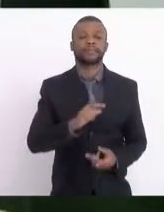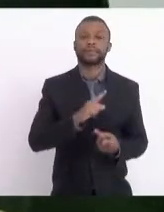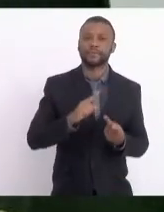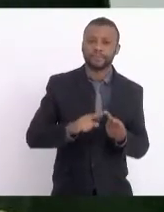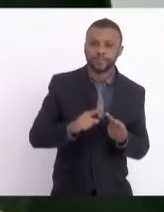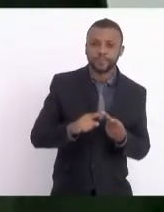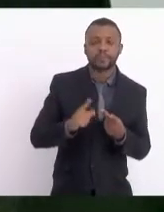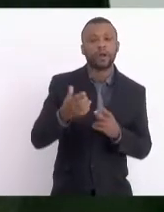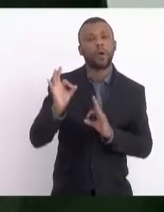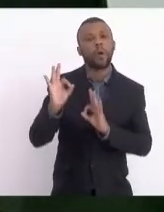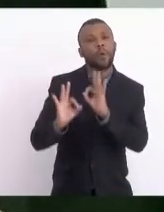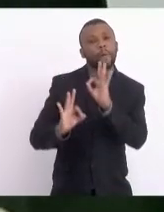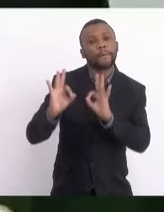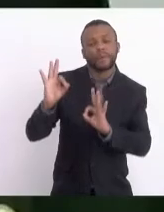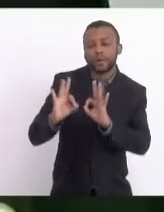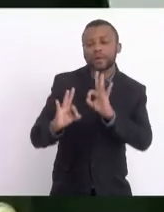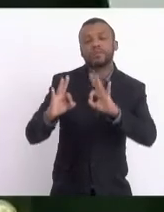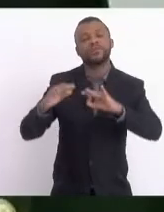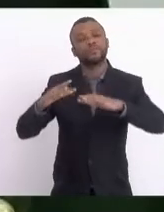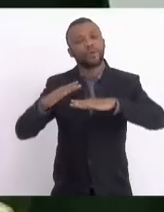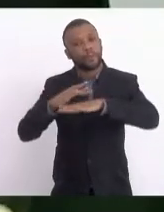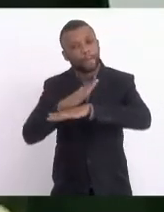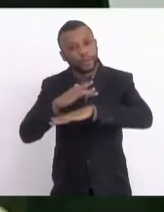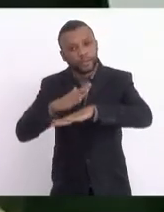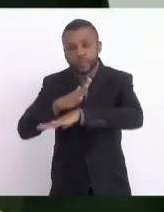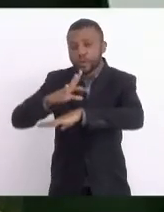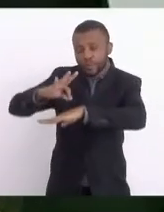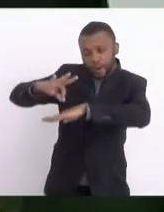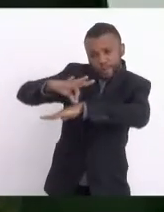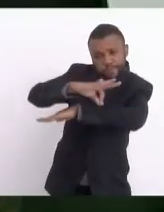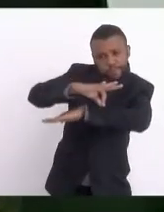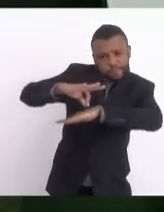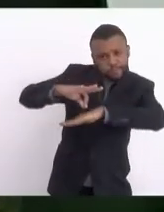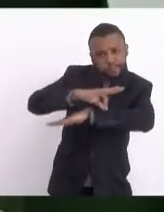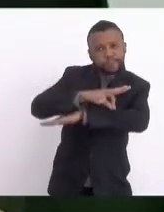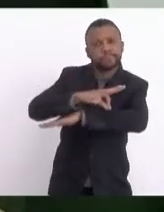o plano de urbanismo do primeiro